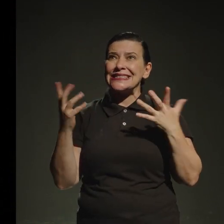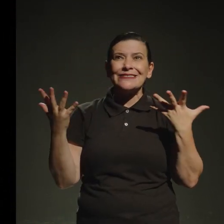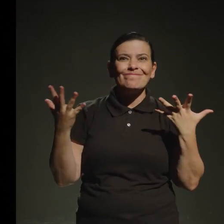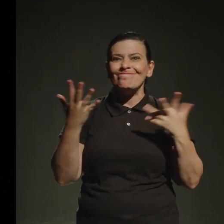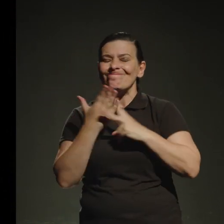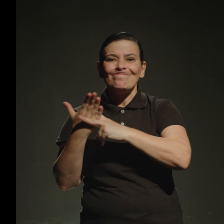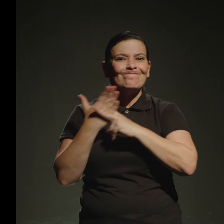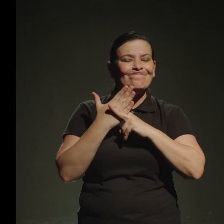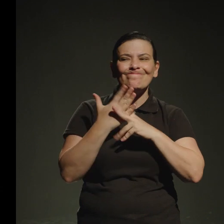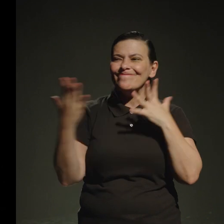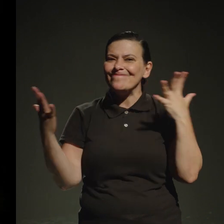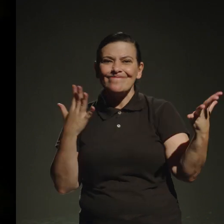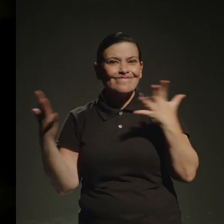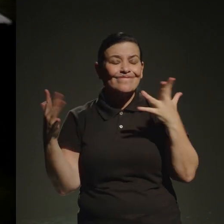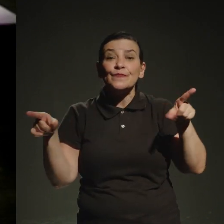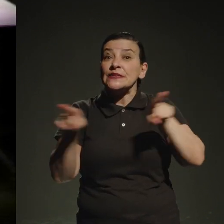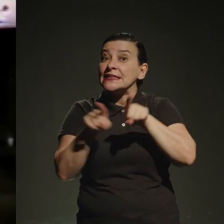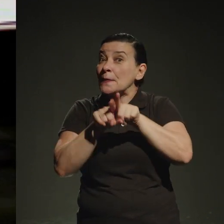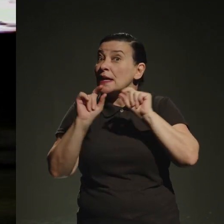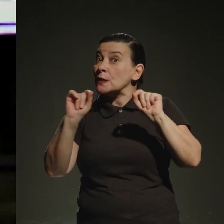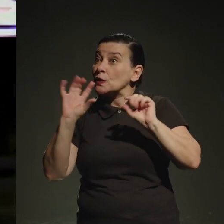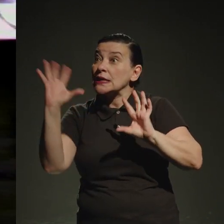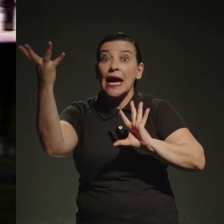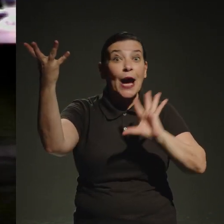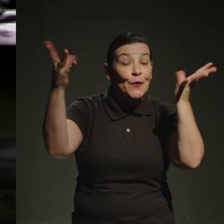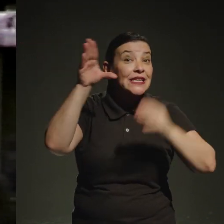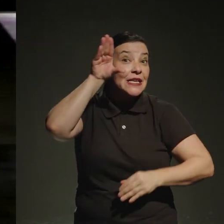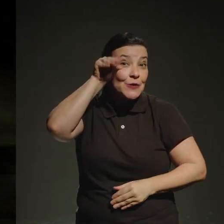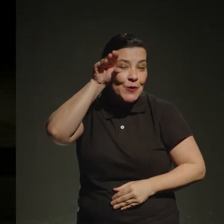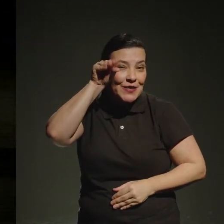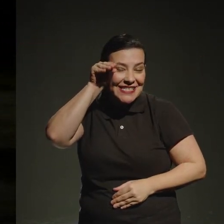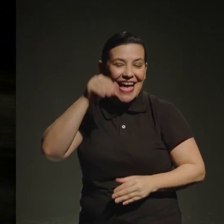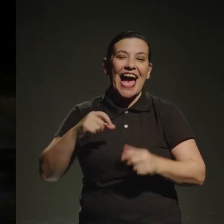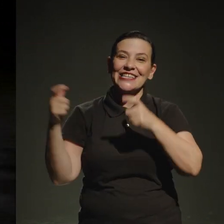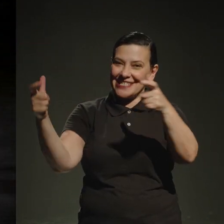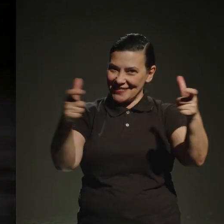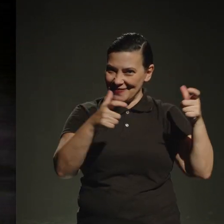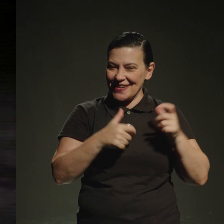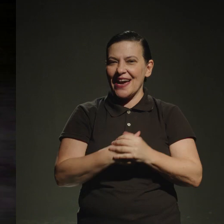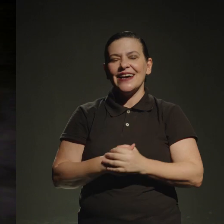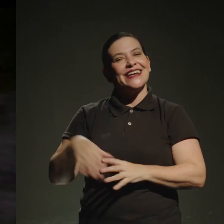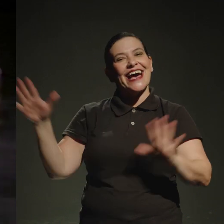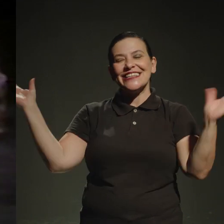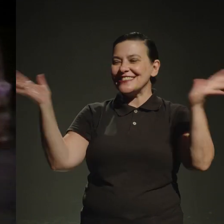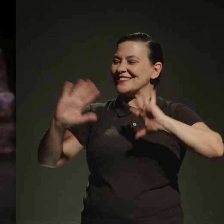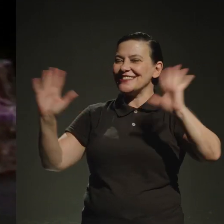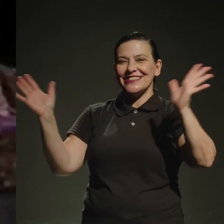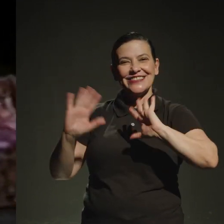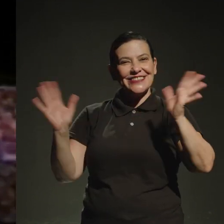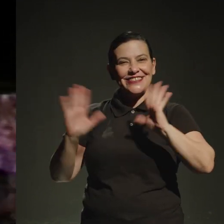curiosidades turísticas de Rocinante. Adiós, adiós, nobre Dom Giraldo de Villacañas.